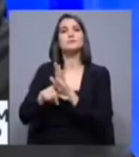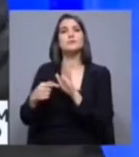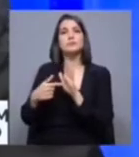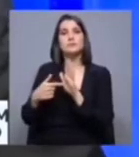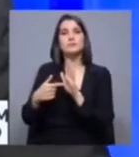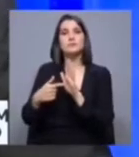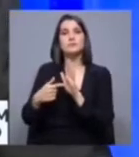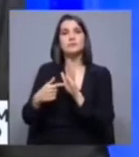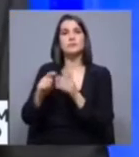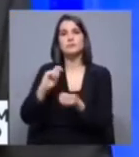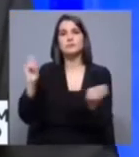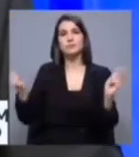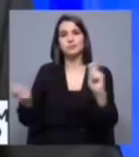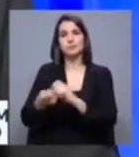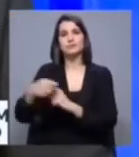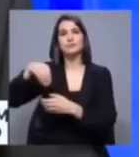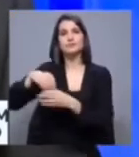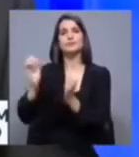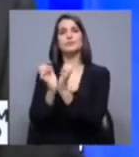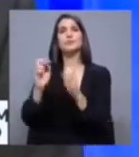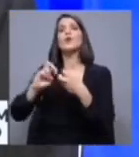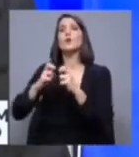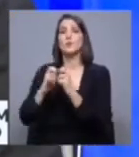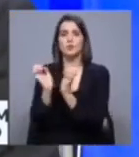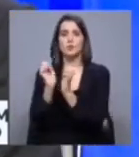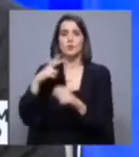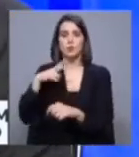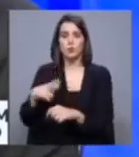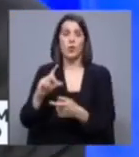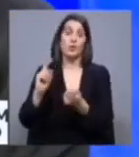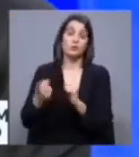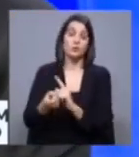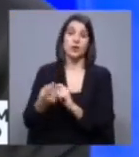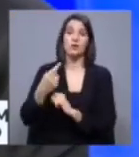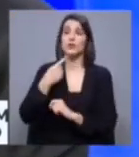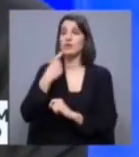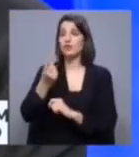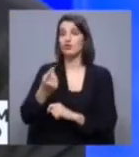uma nova lei de reforma da Segurança Social. Porque o que é que se passa na Segurança Social em Portugal? Contrariamente ao